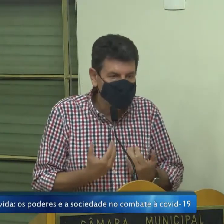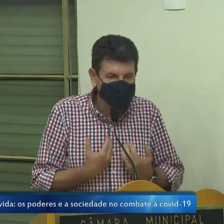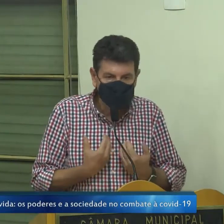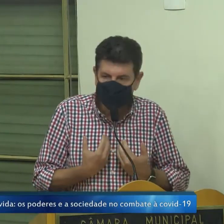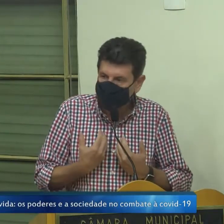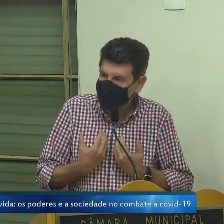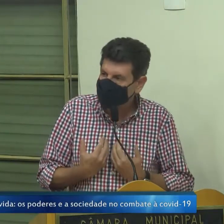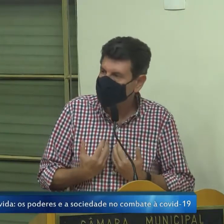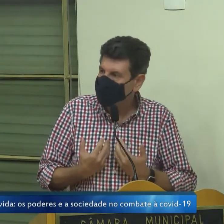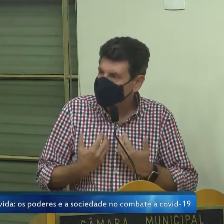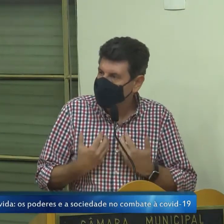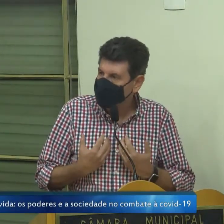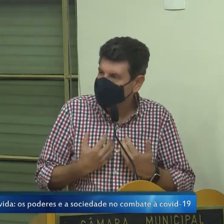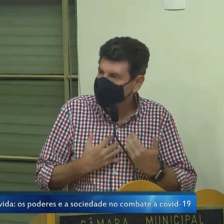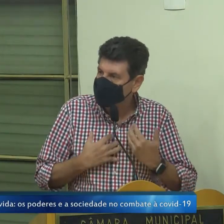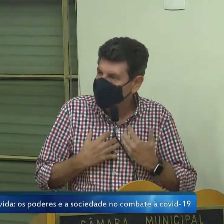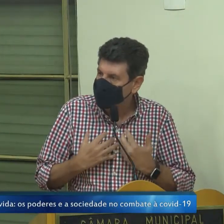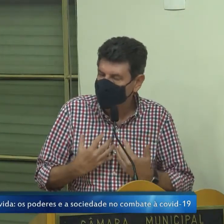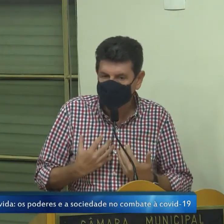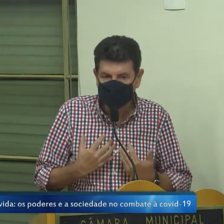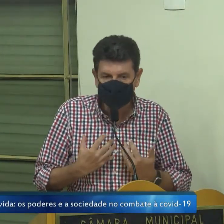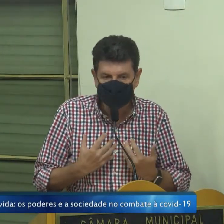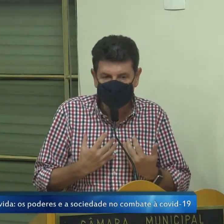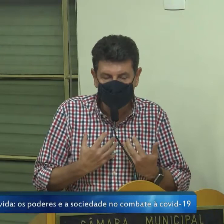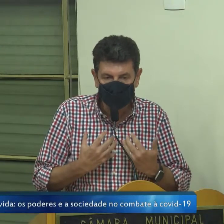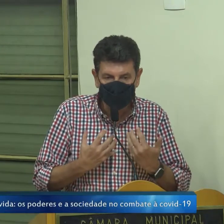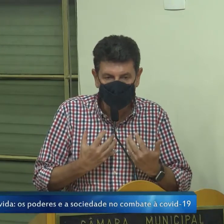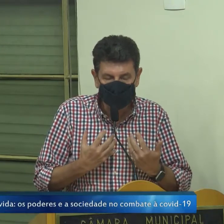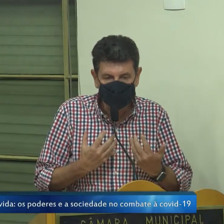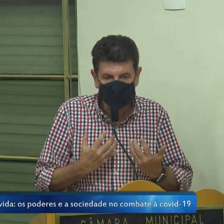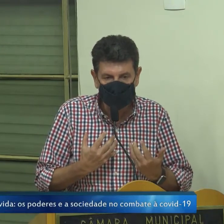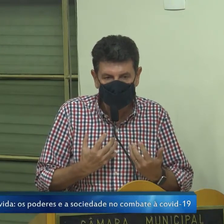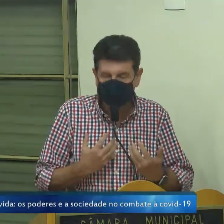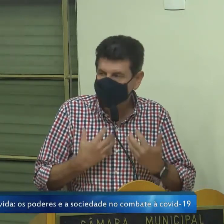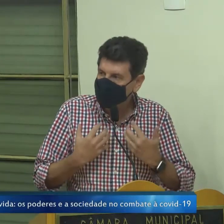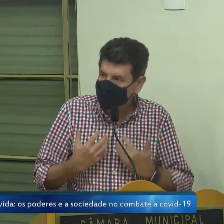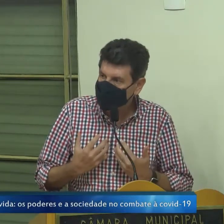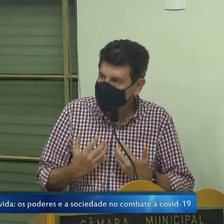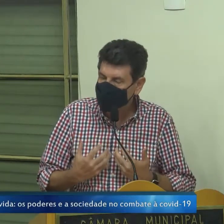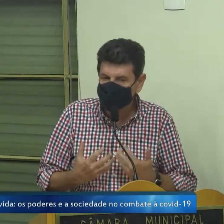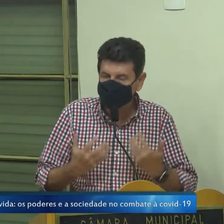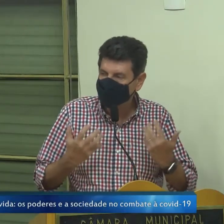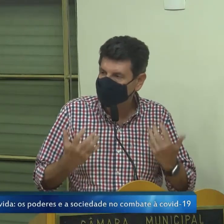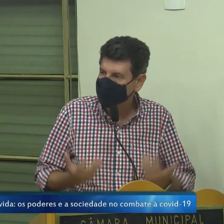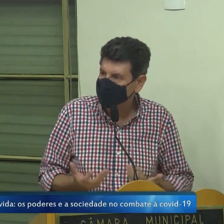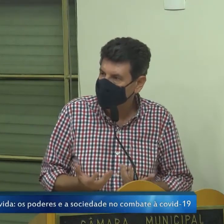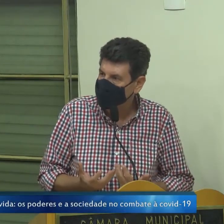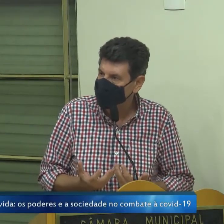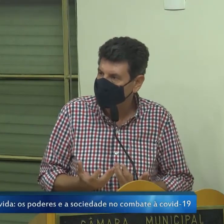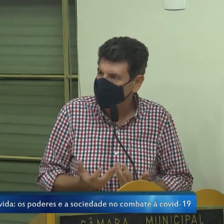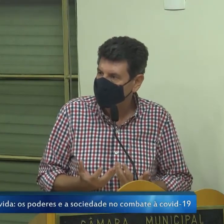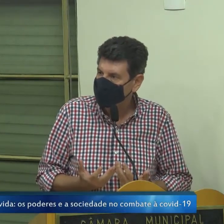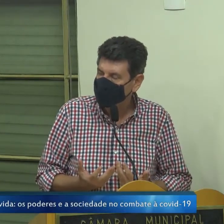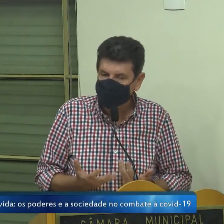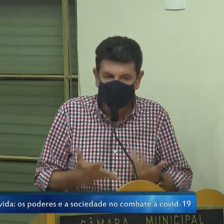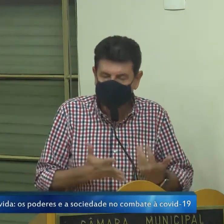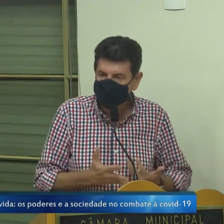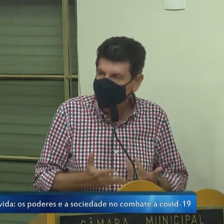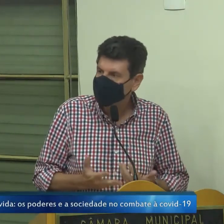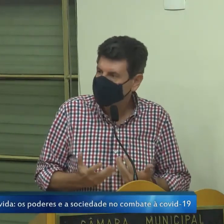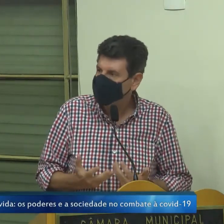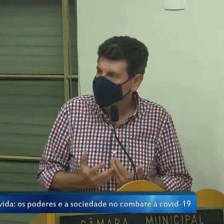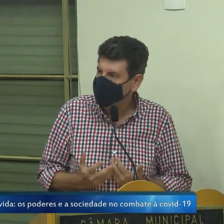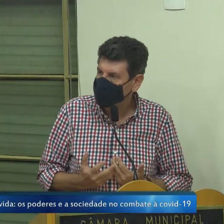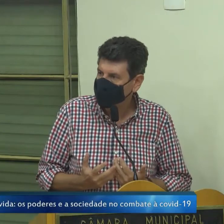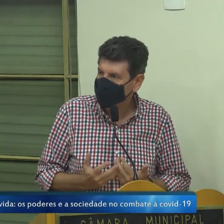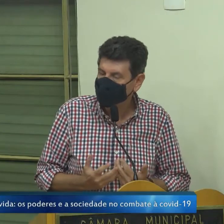é porque é uma questão de consciência, de amor ao próximo, de empatia, de solidariedade. E não é isso